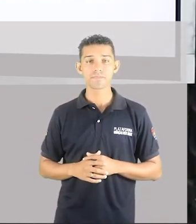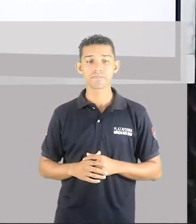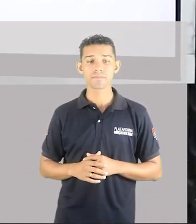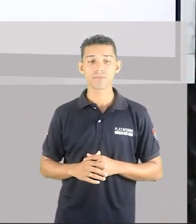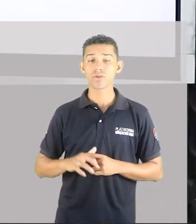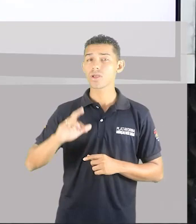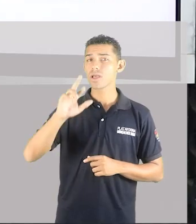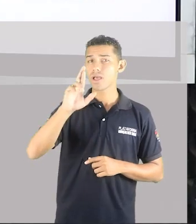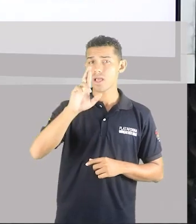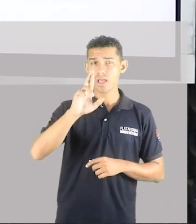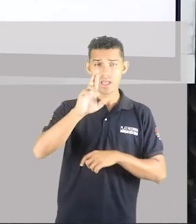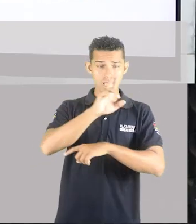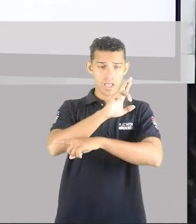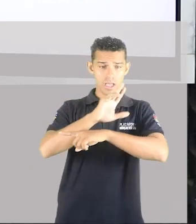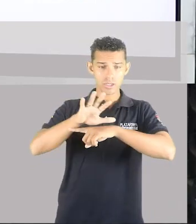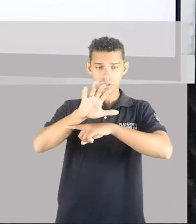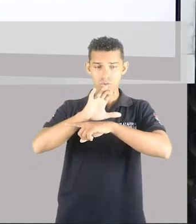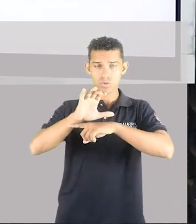Reações inorgânicas.